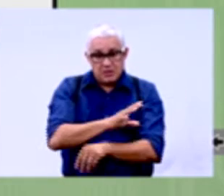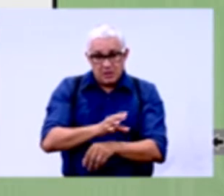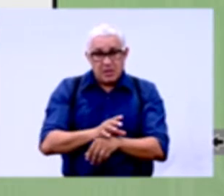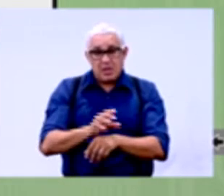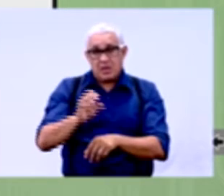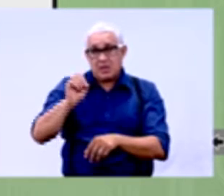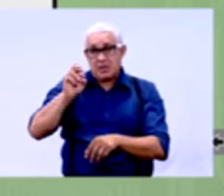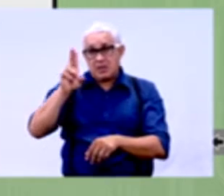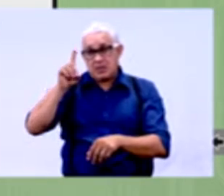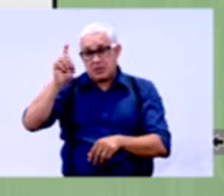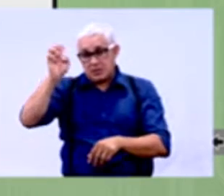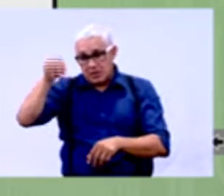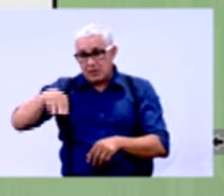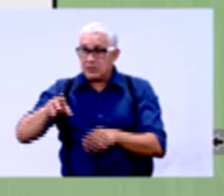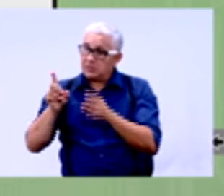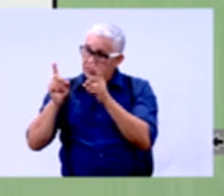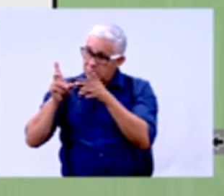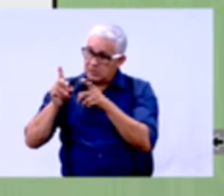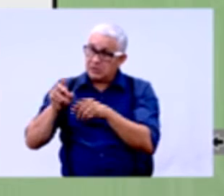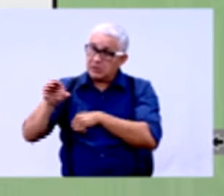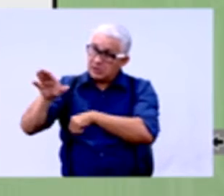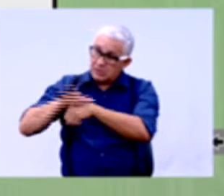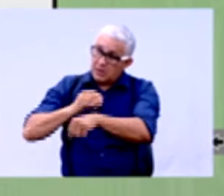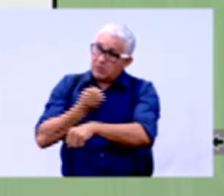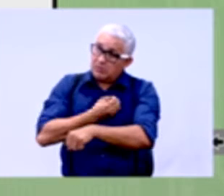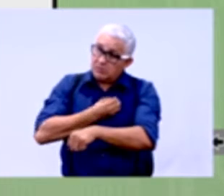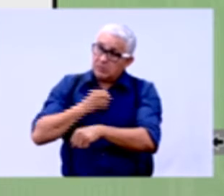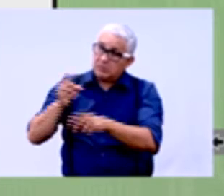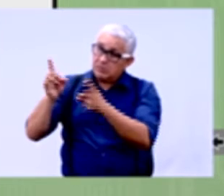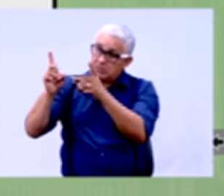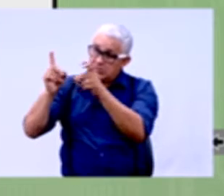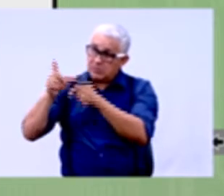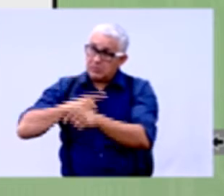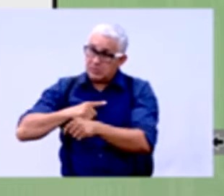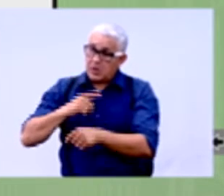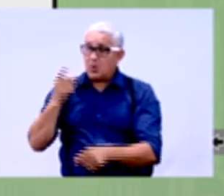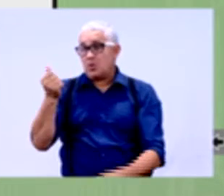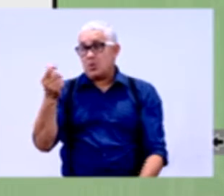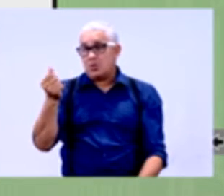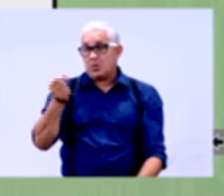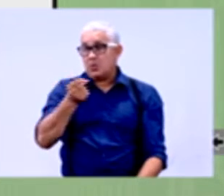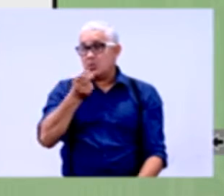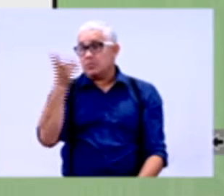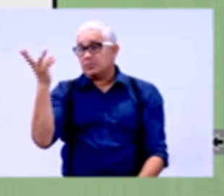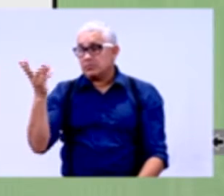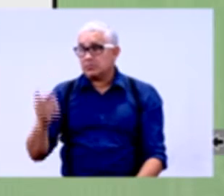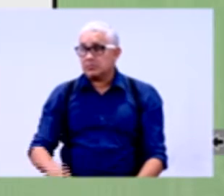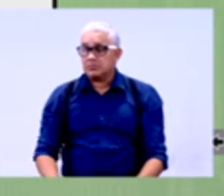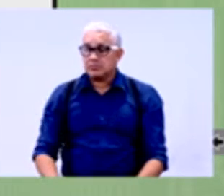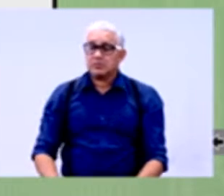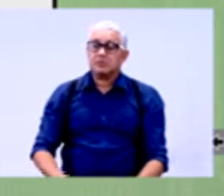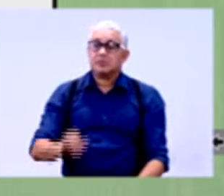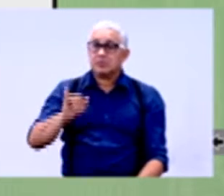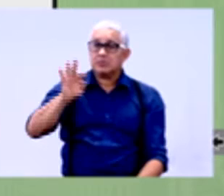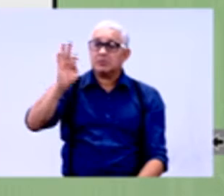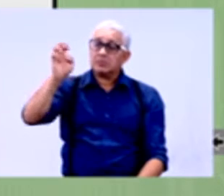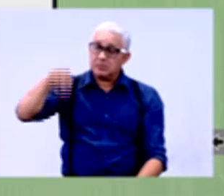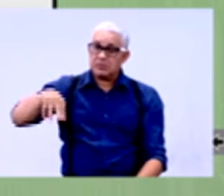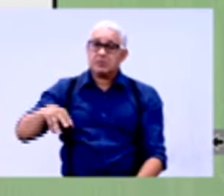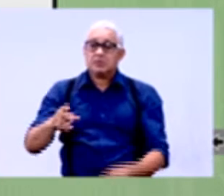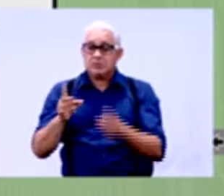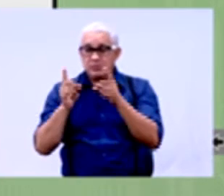venda vai chamar o item da venda para obter o preço. Na sequência, o item de venda